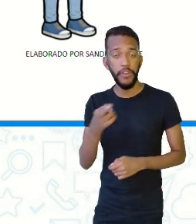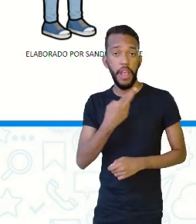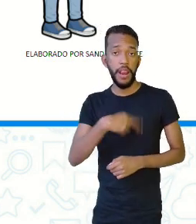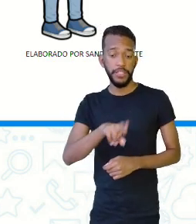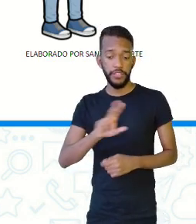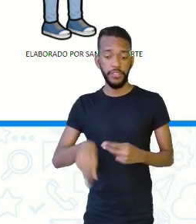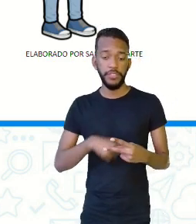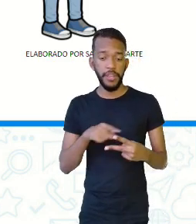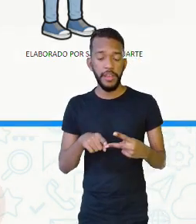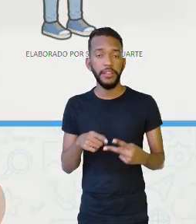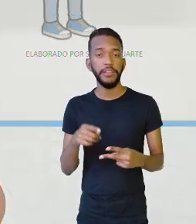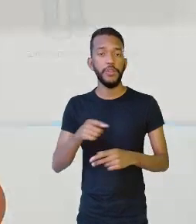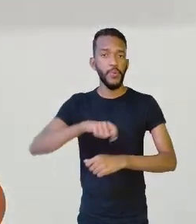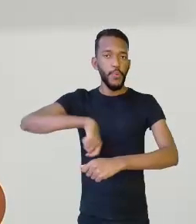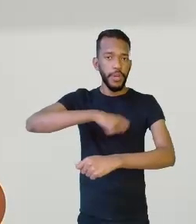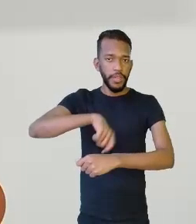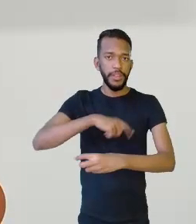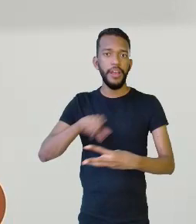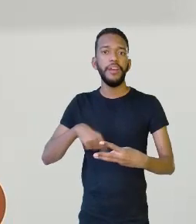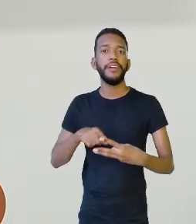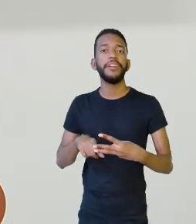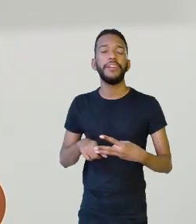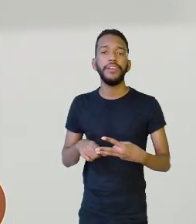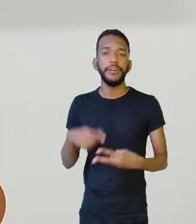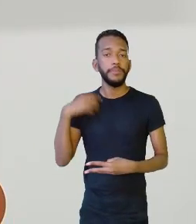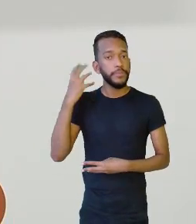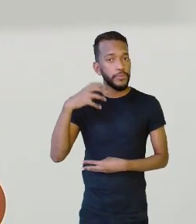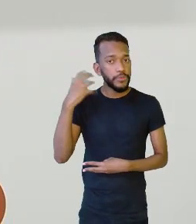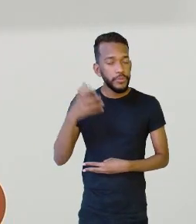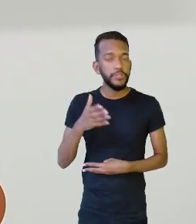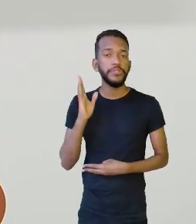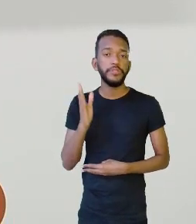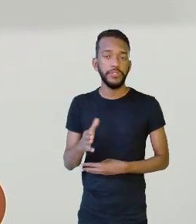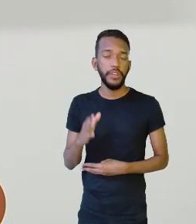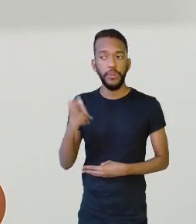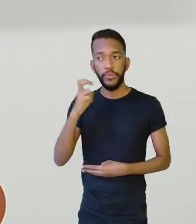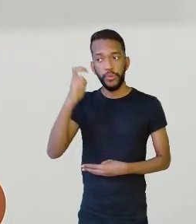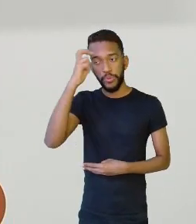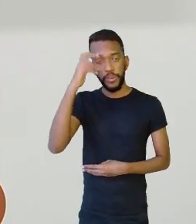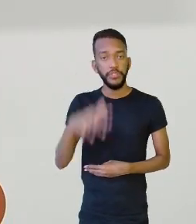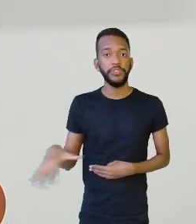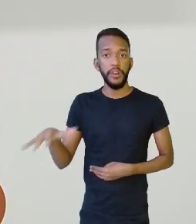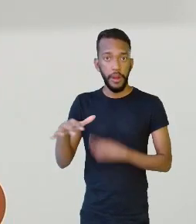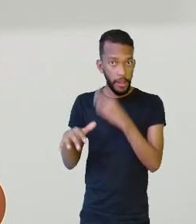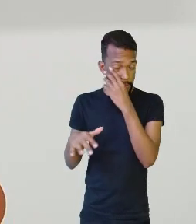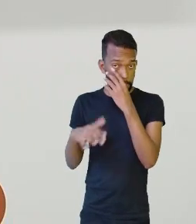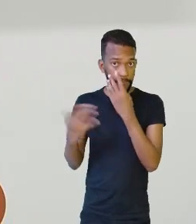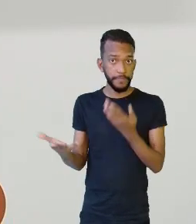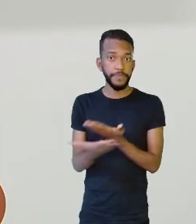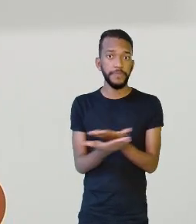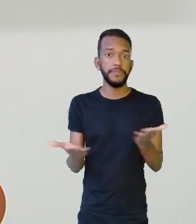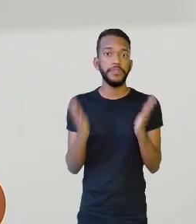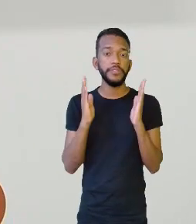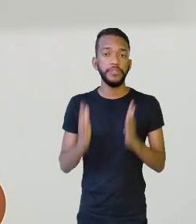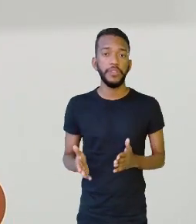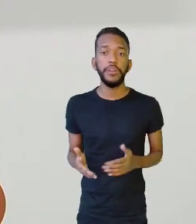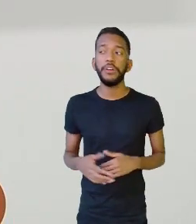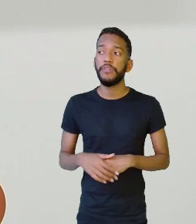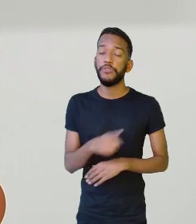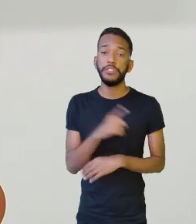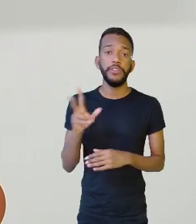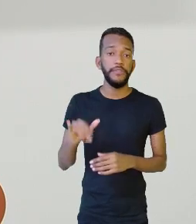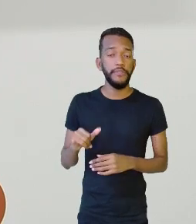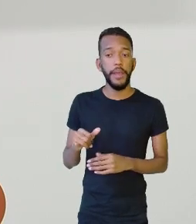religiosidade, nós vimos na culinária, nós vimos na música, né, na cultura em geral. E aí é com vocês. Vocês vão